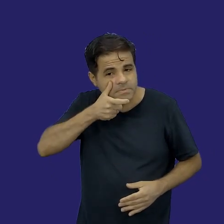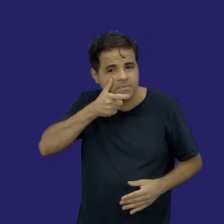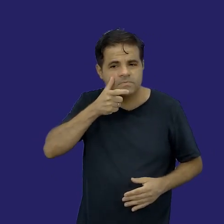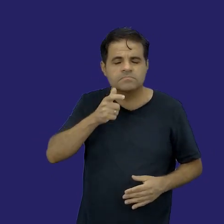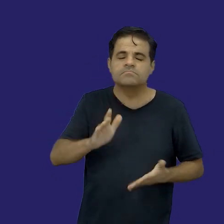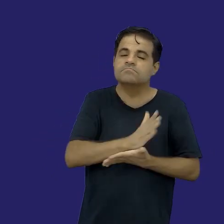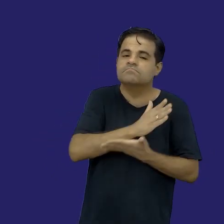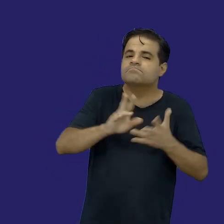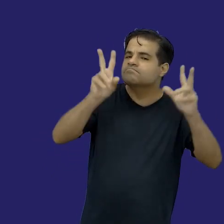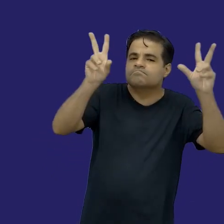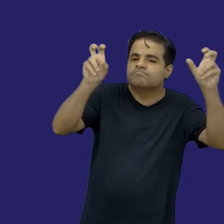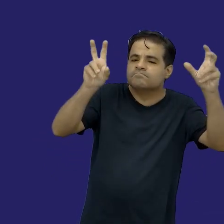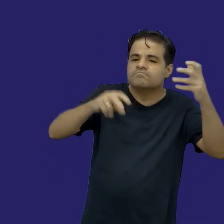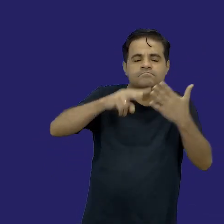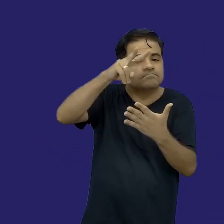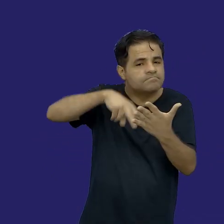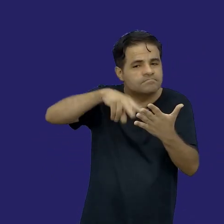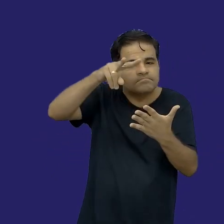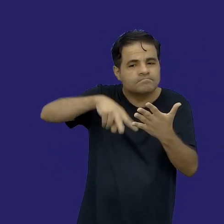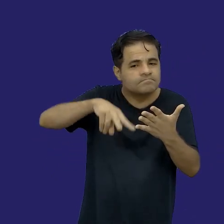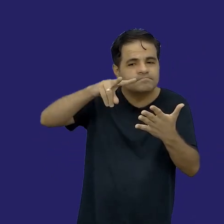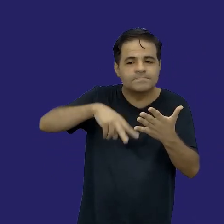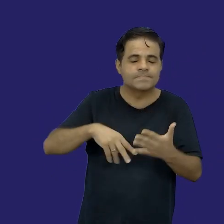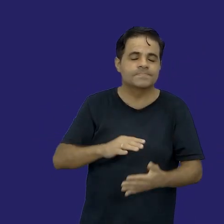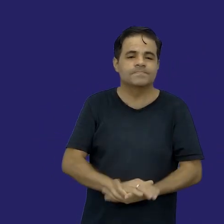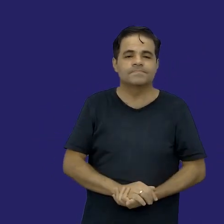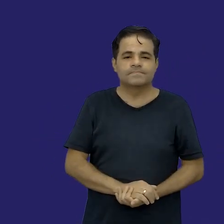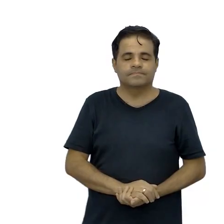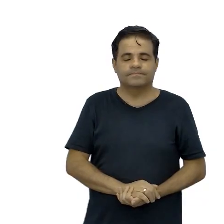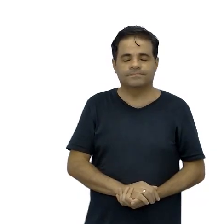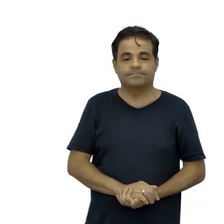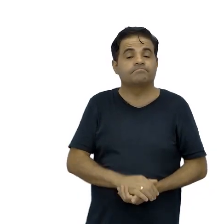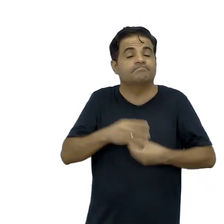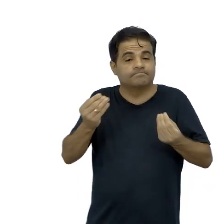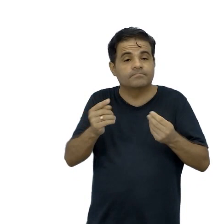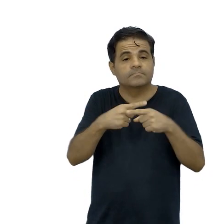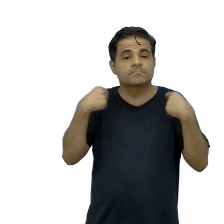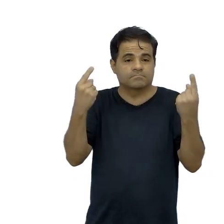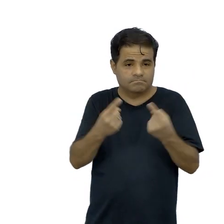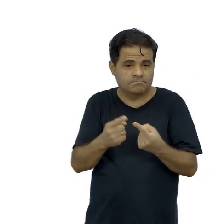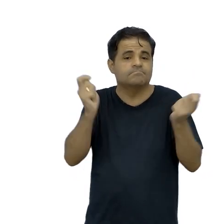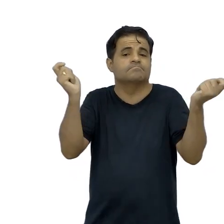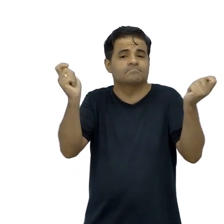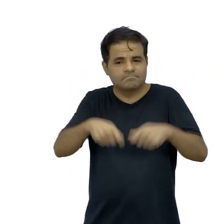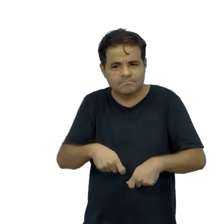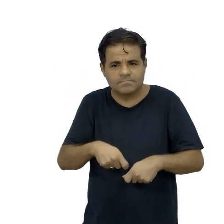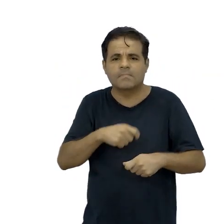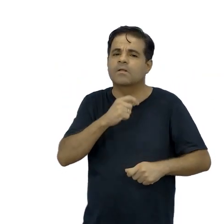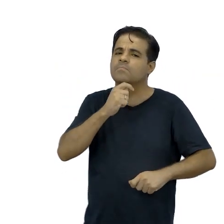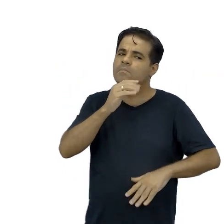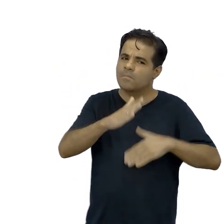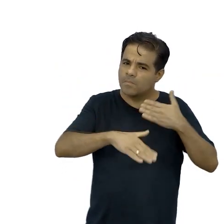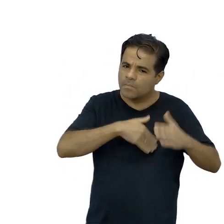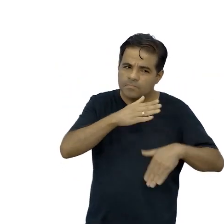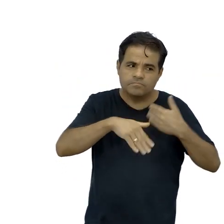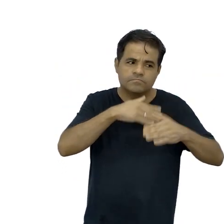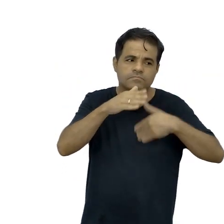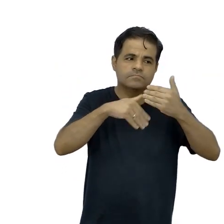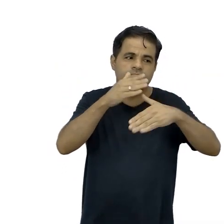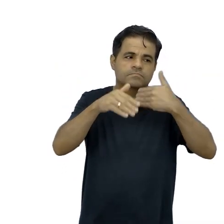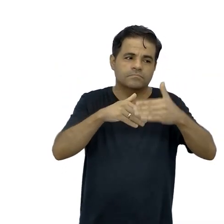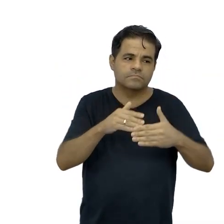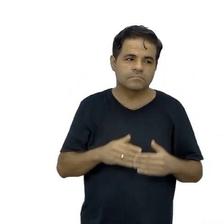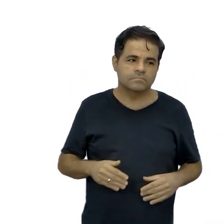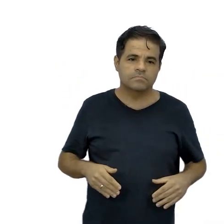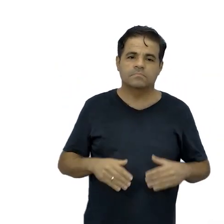algumas situações de leitura, né, para que nós possamos desenvolver,